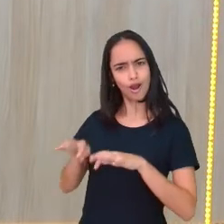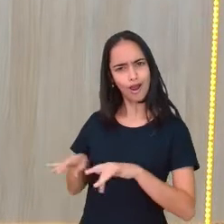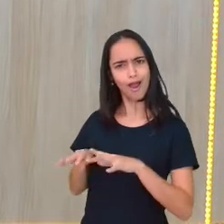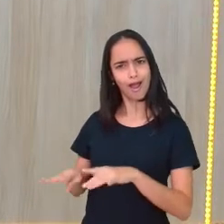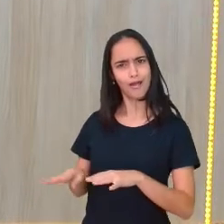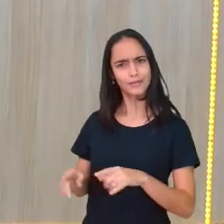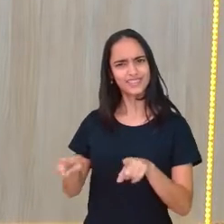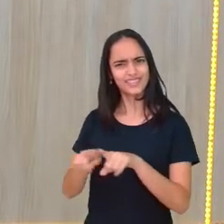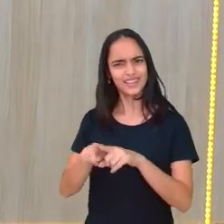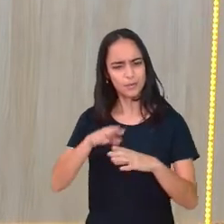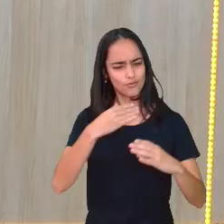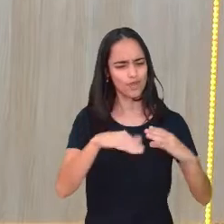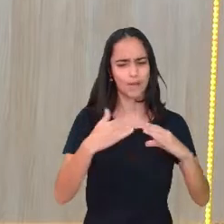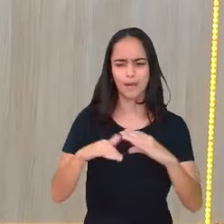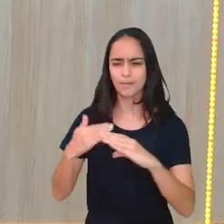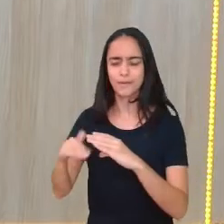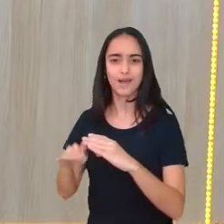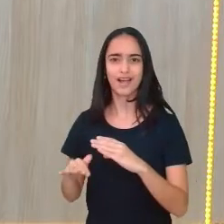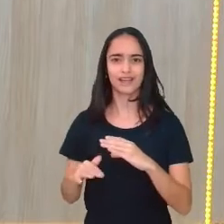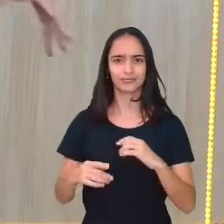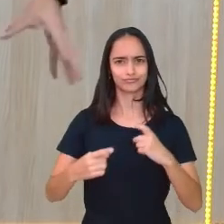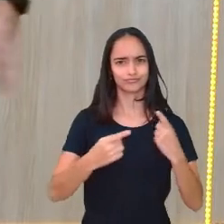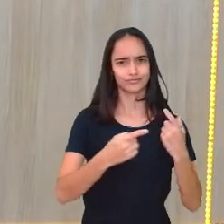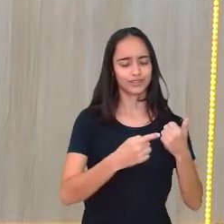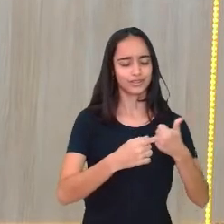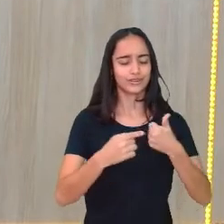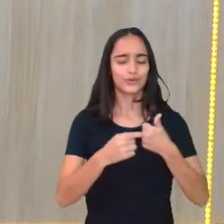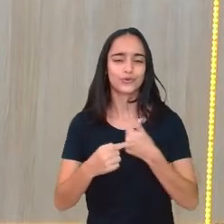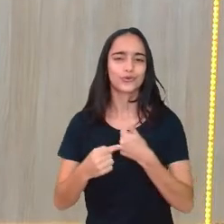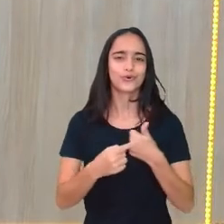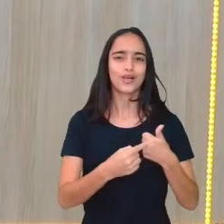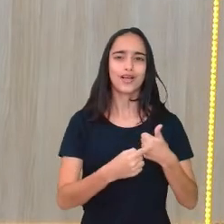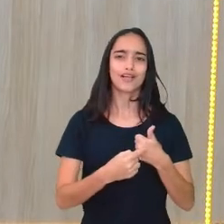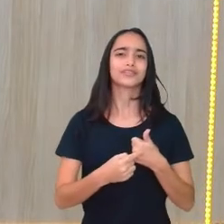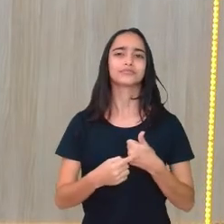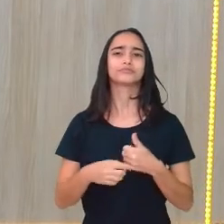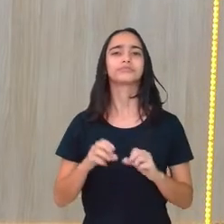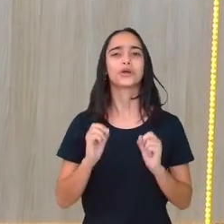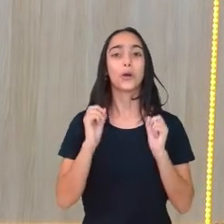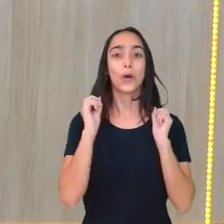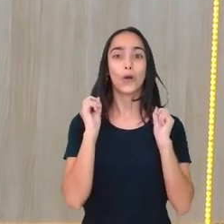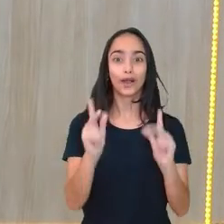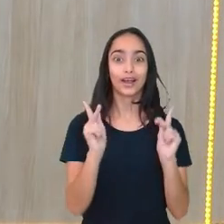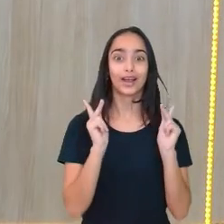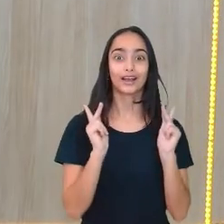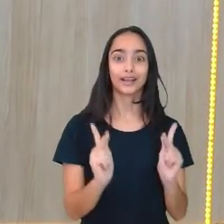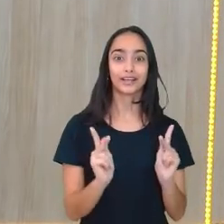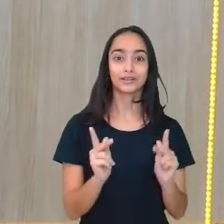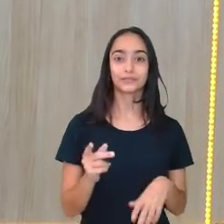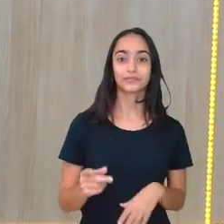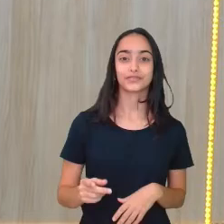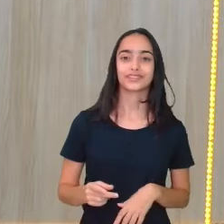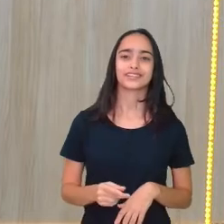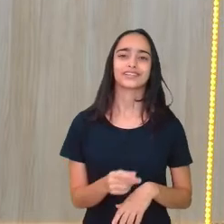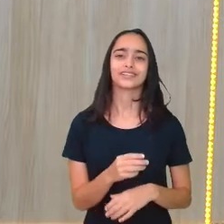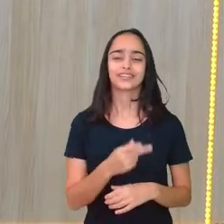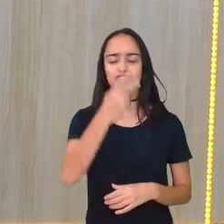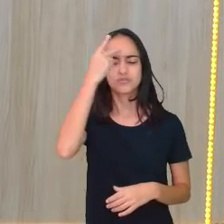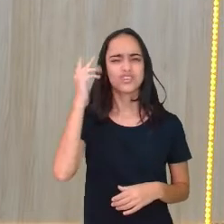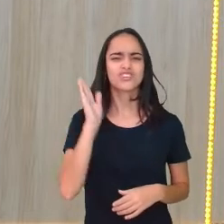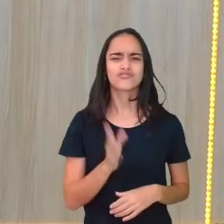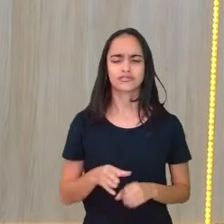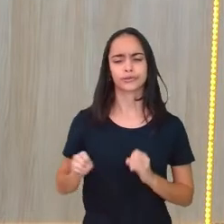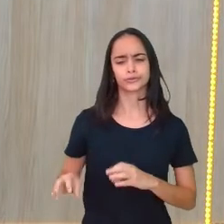né? Curta, se inscreva, faça tudo aí que esses blogueiros e blogueiras ensinam vocês a fazer na internet, né? Que eu